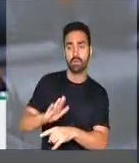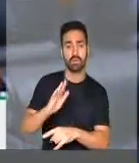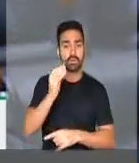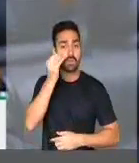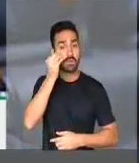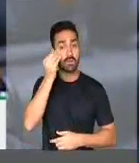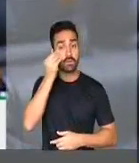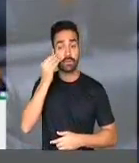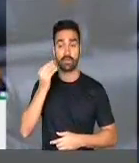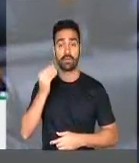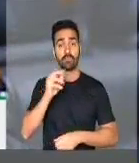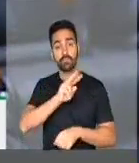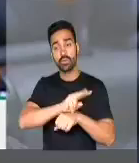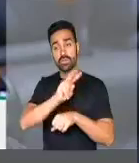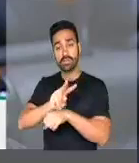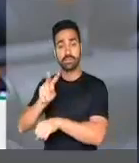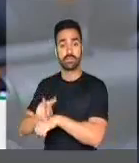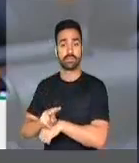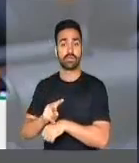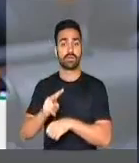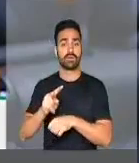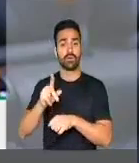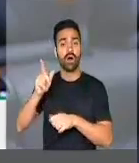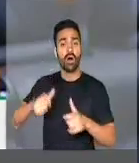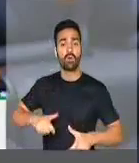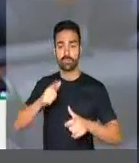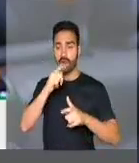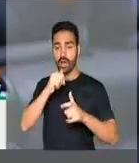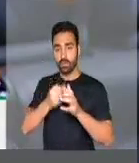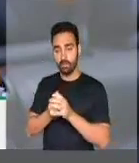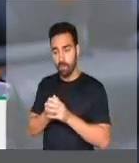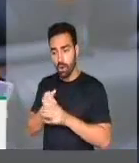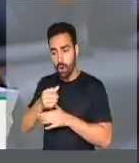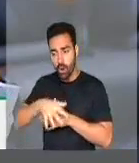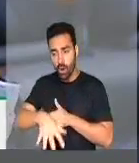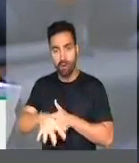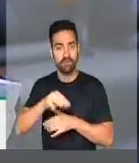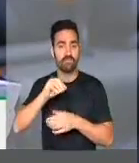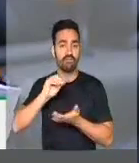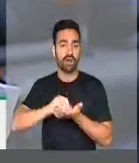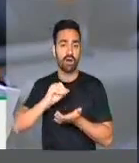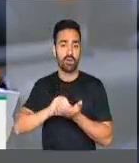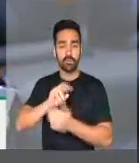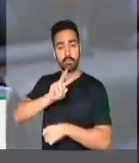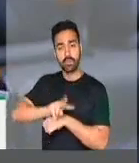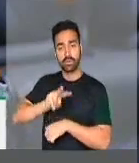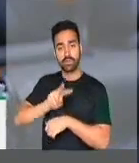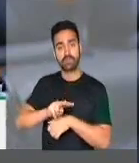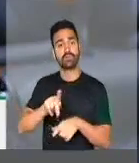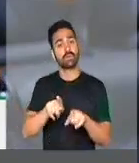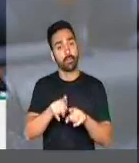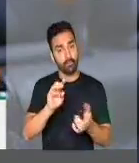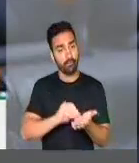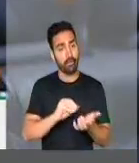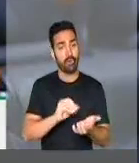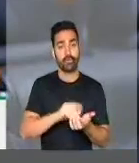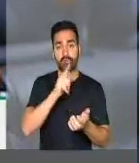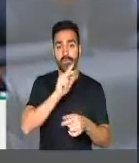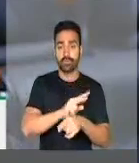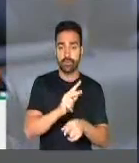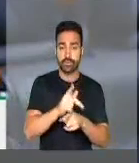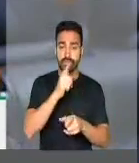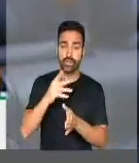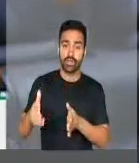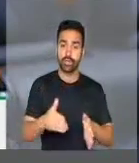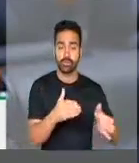de proteger as nascentes e o próprio rio, há